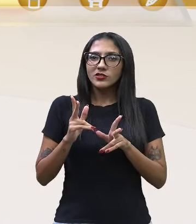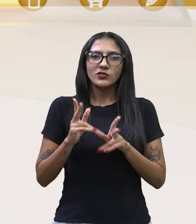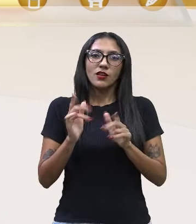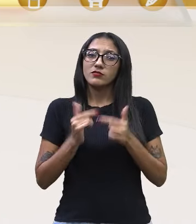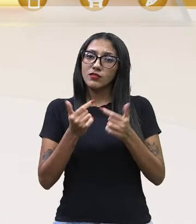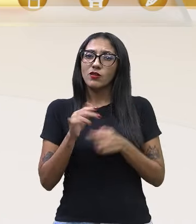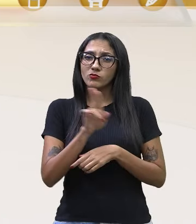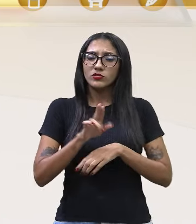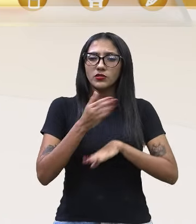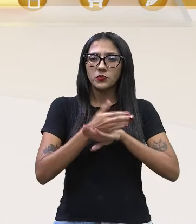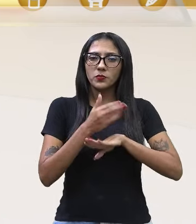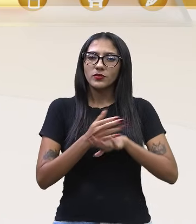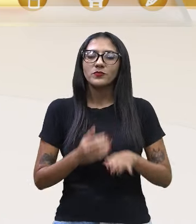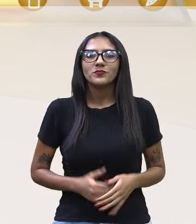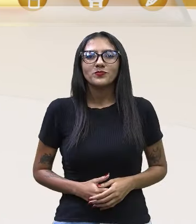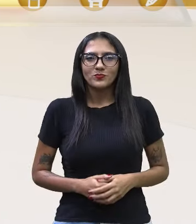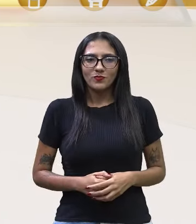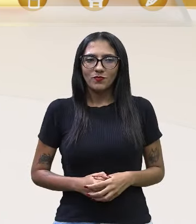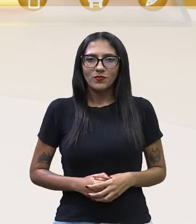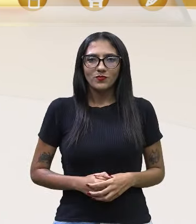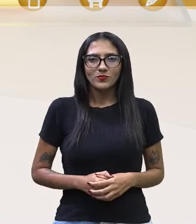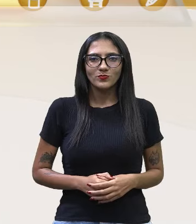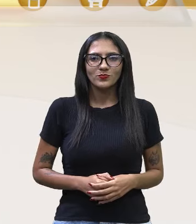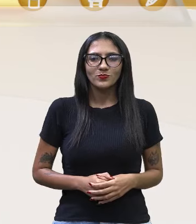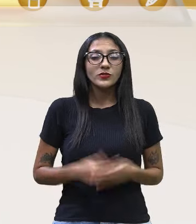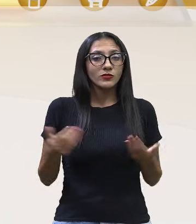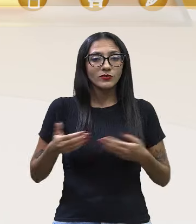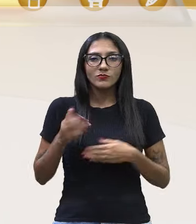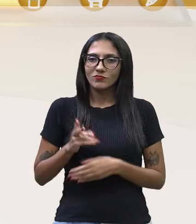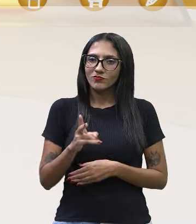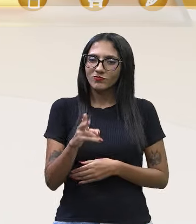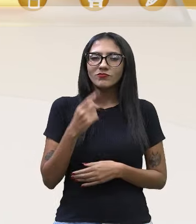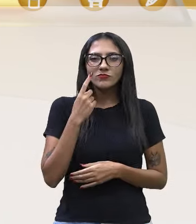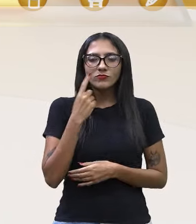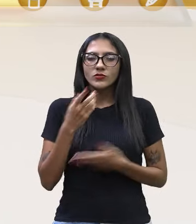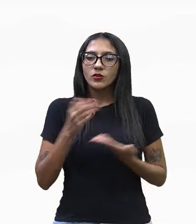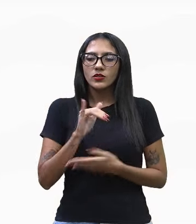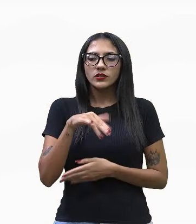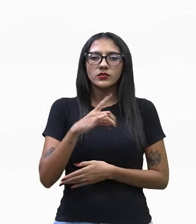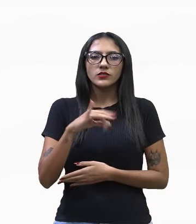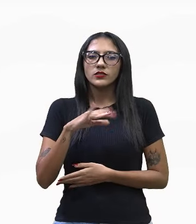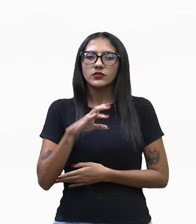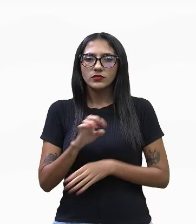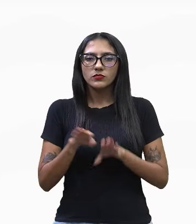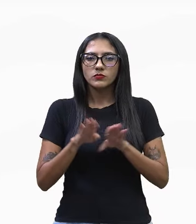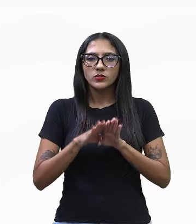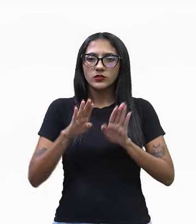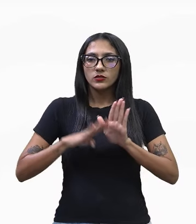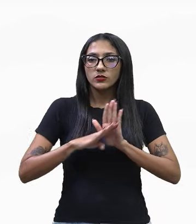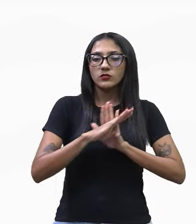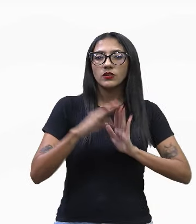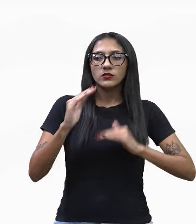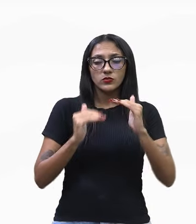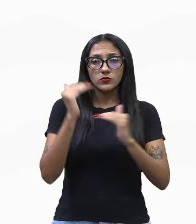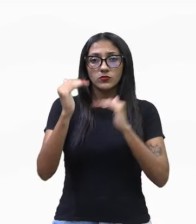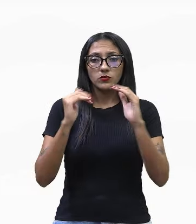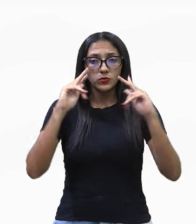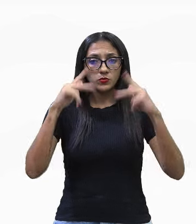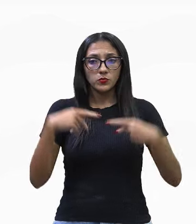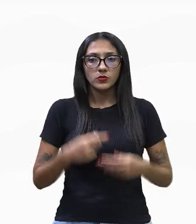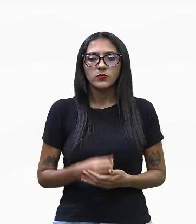exatamente vamos AB vamos continuar aqui falando aí da Vamos falar agora do índice de desenvolvimento humano não é isso professora isso